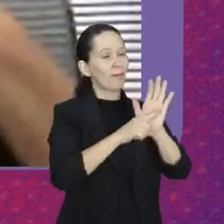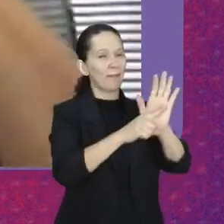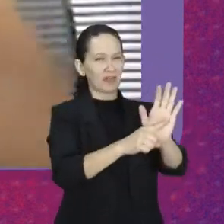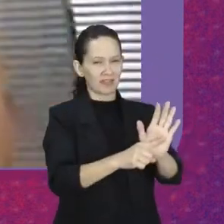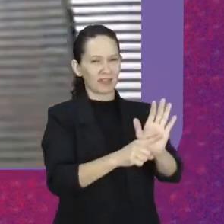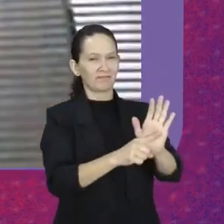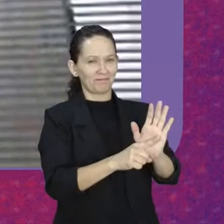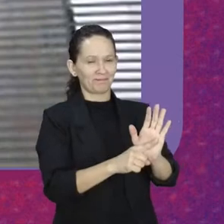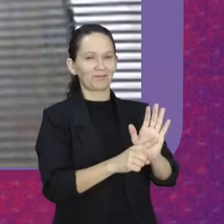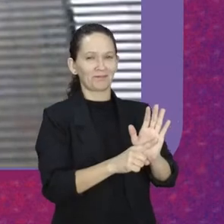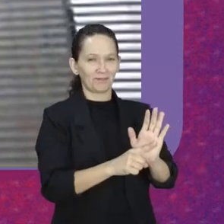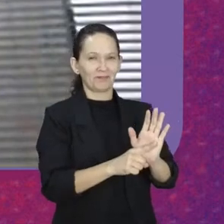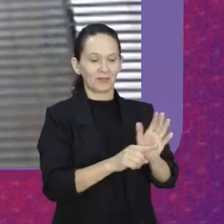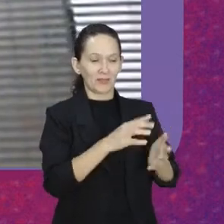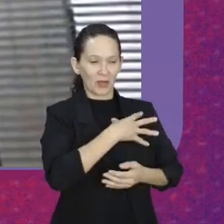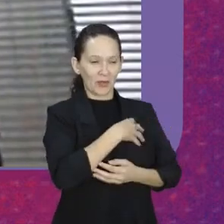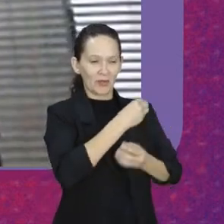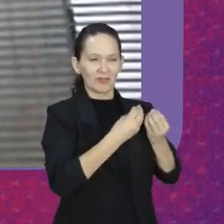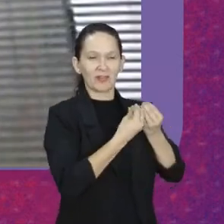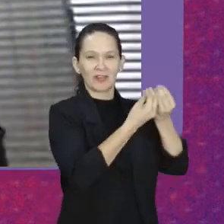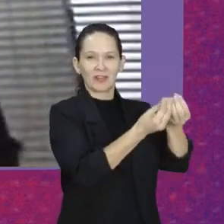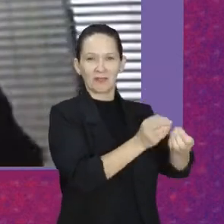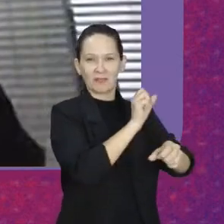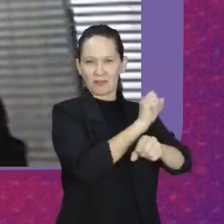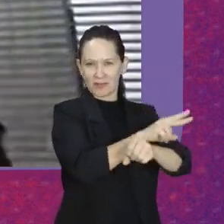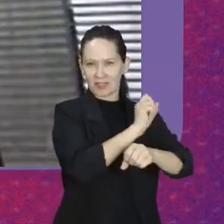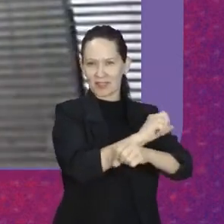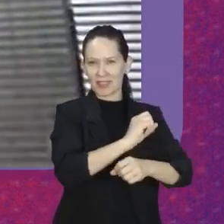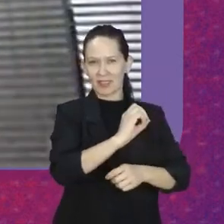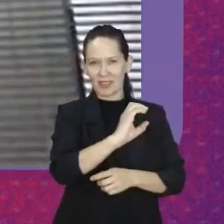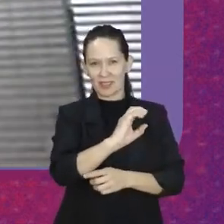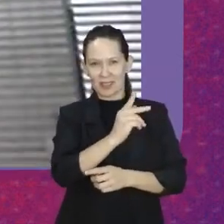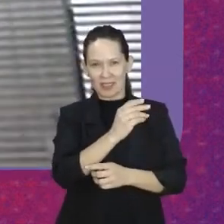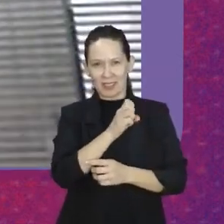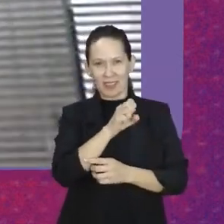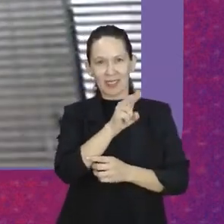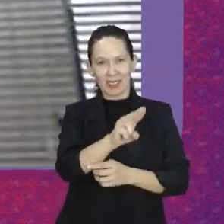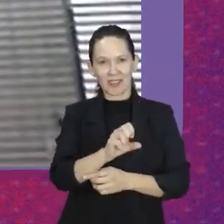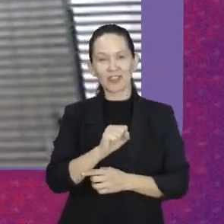Ela coloca os filhos numa creche que também é mantida